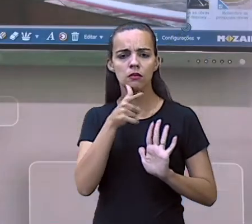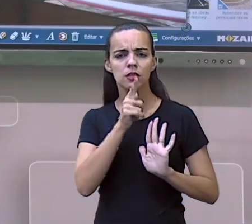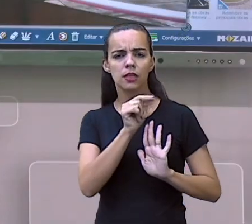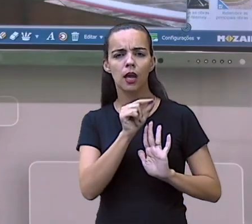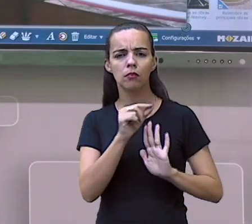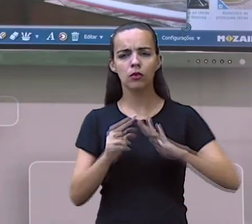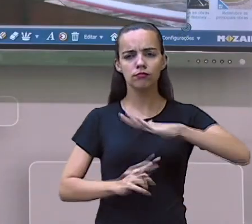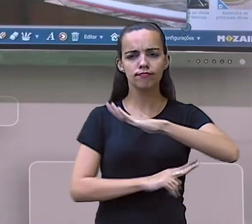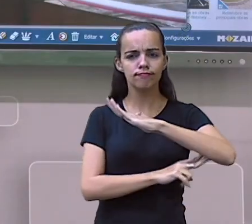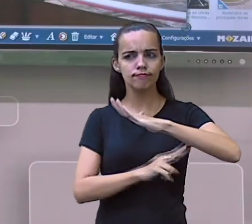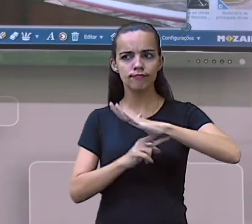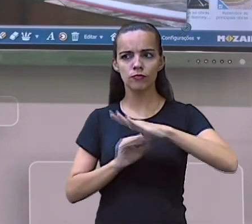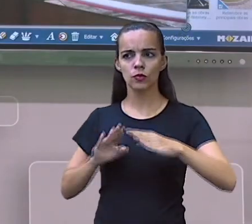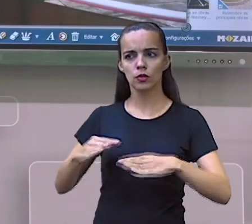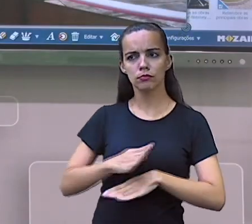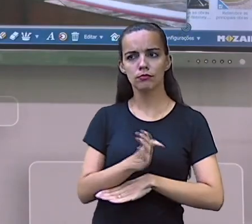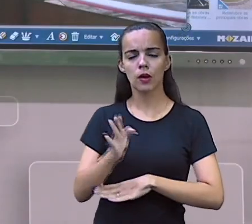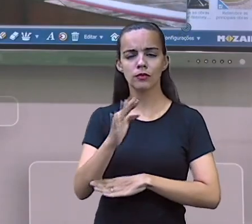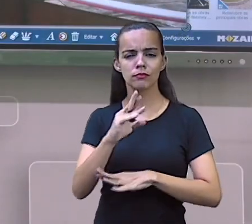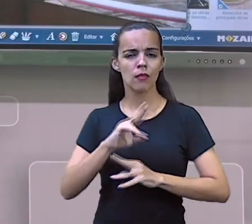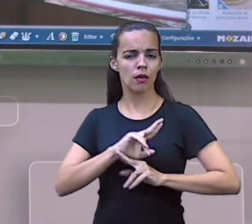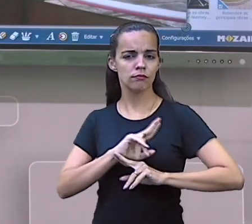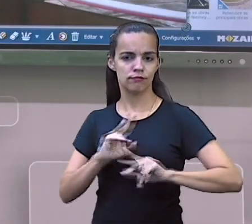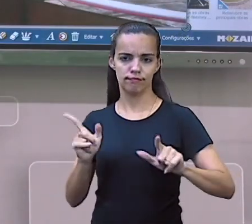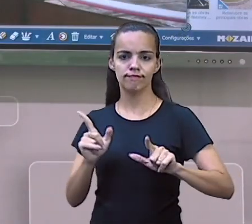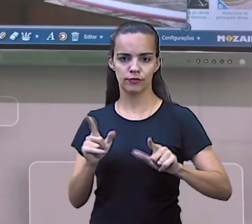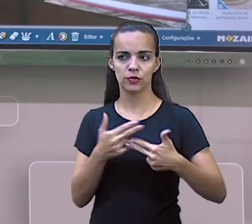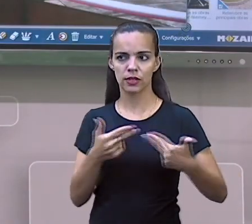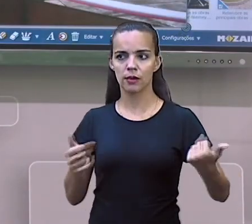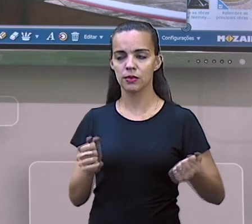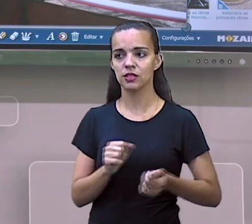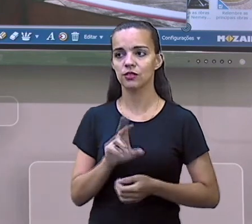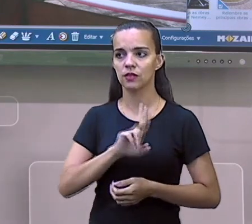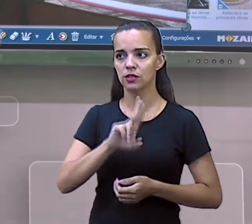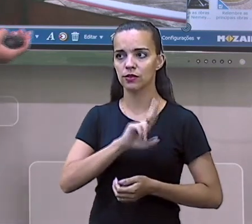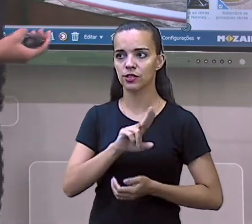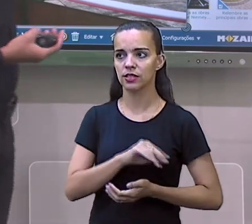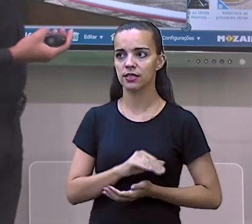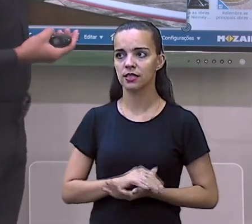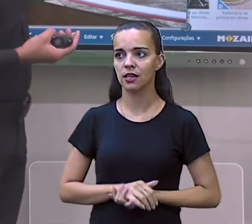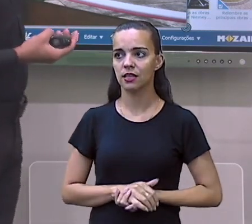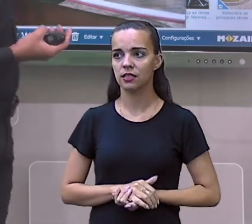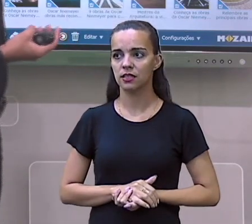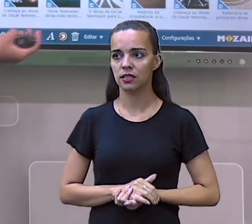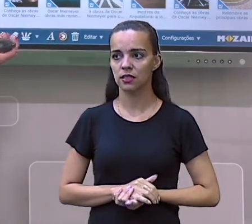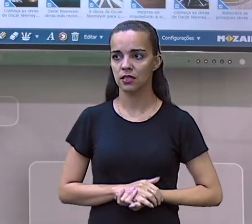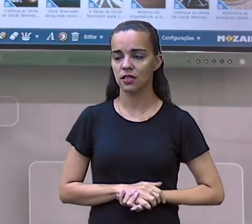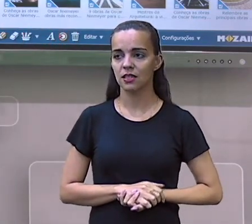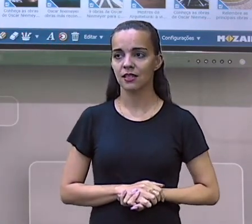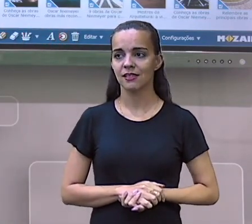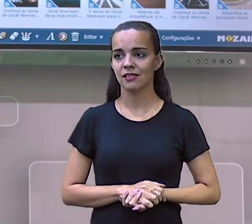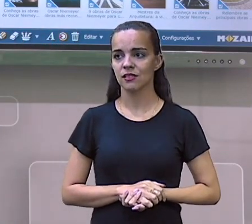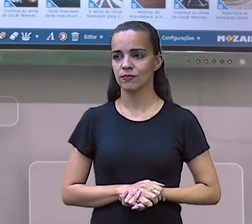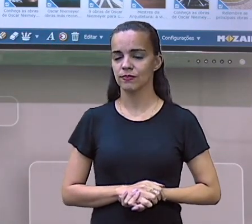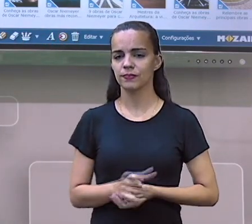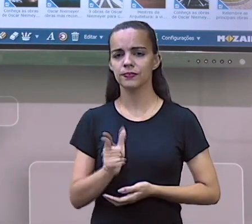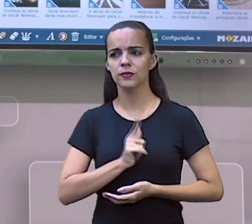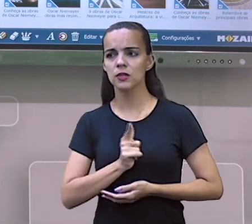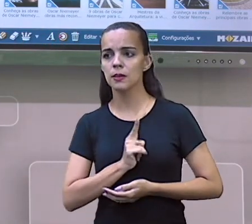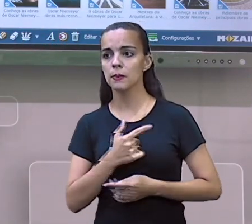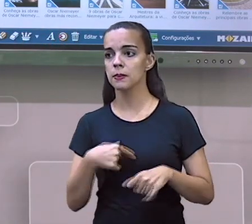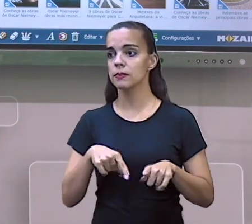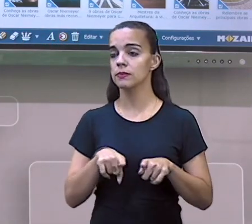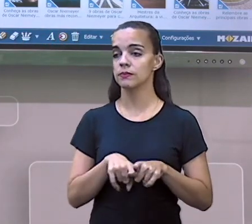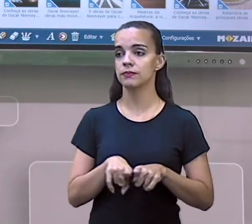sustentação com esses elementos diferenciados, que é o concreto armado, para dar essa